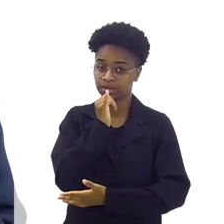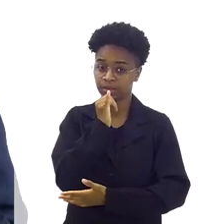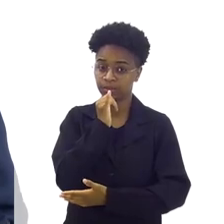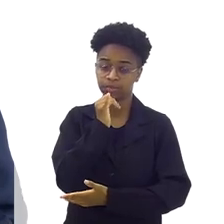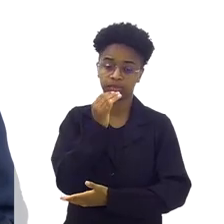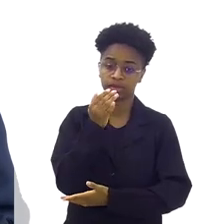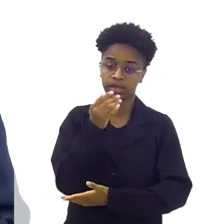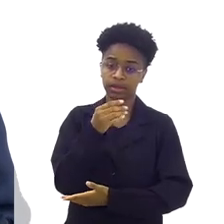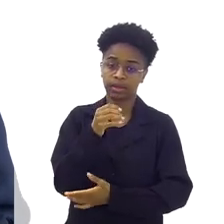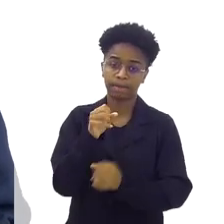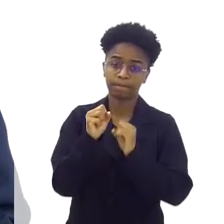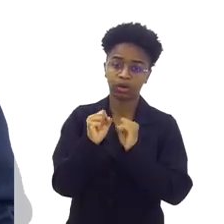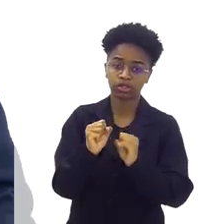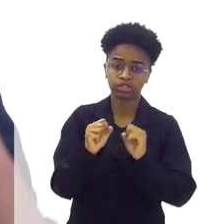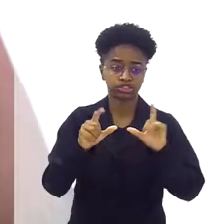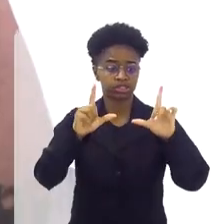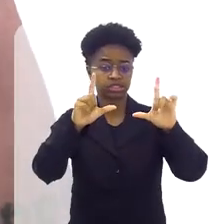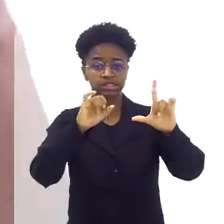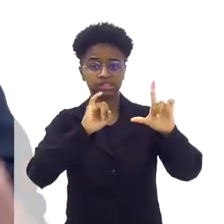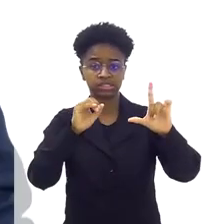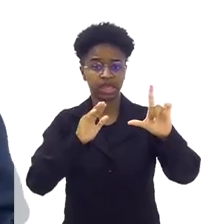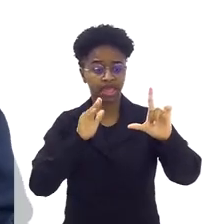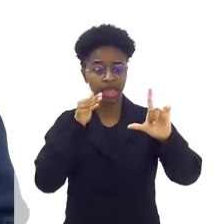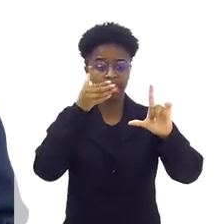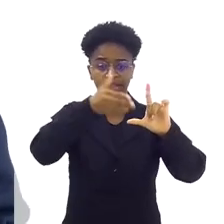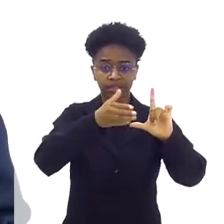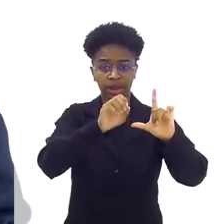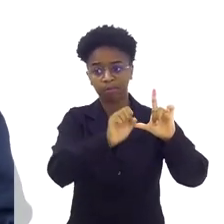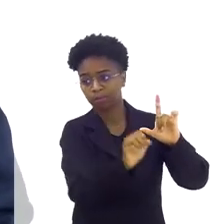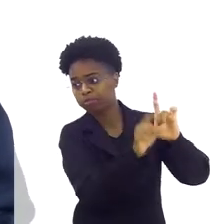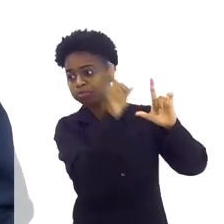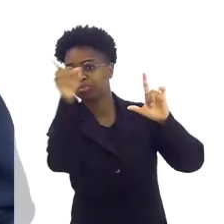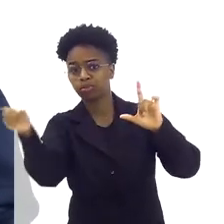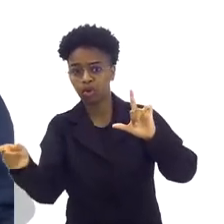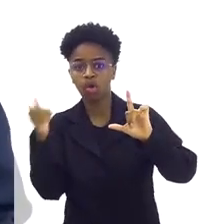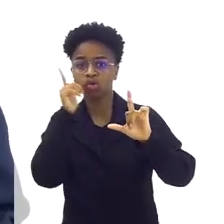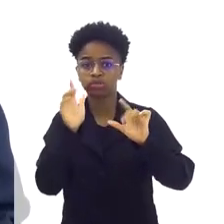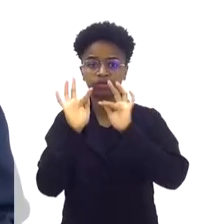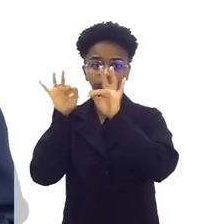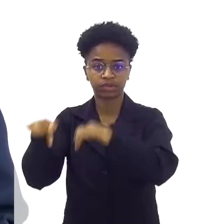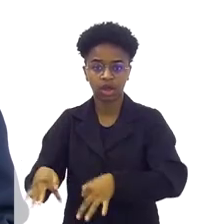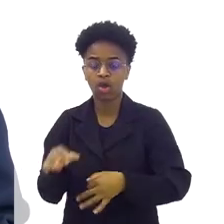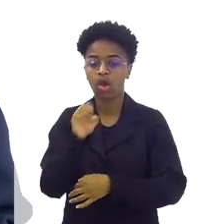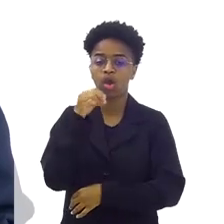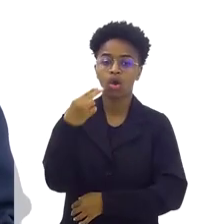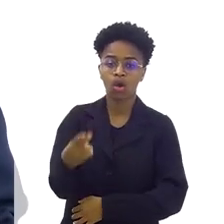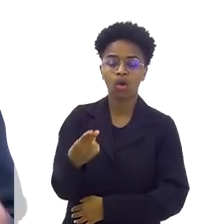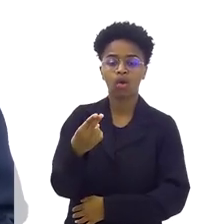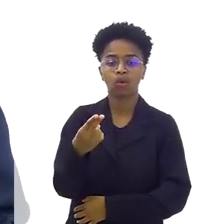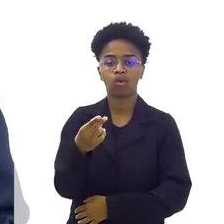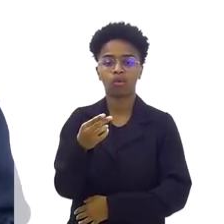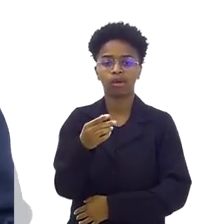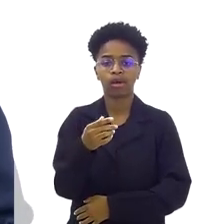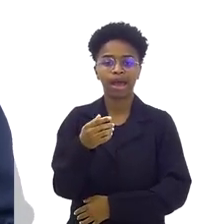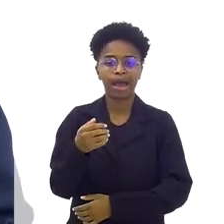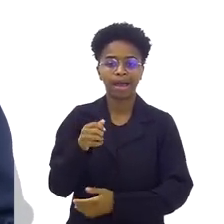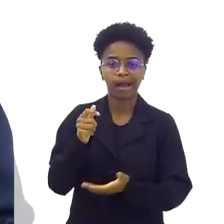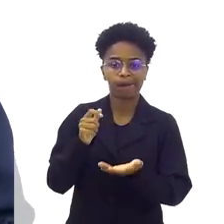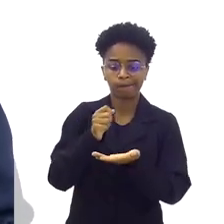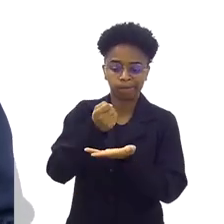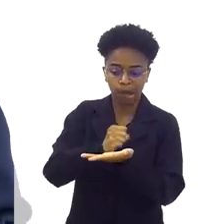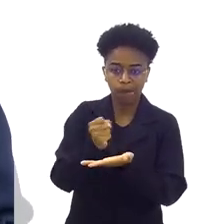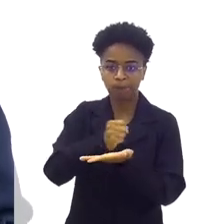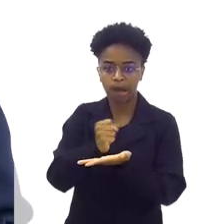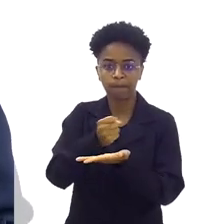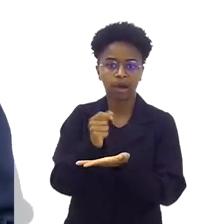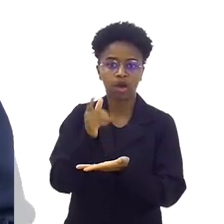seja no Mario uma parte da cena que, se você entrar, o jogo te arremessa para o final da fase, seja você ficar